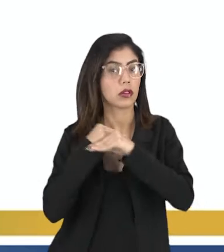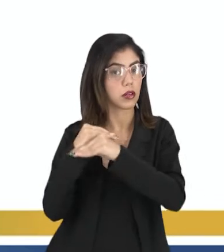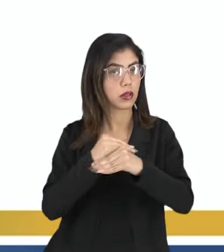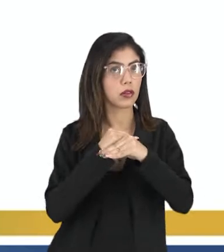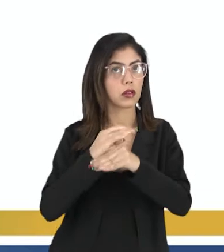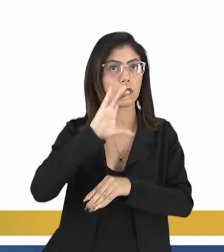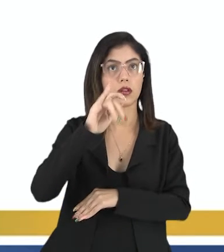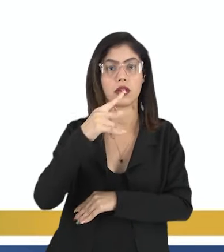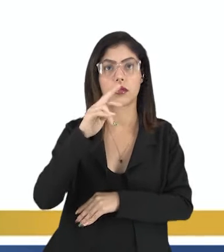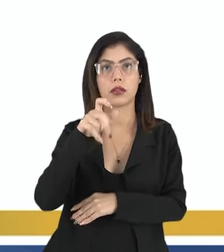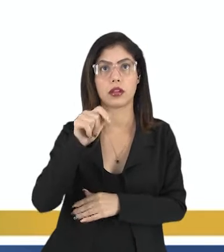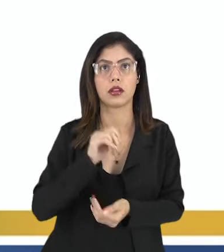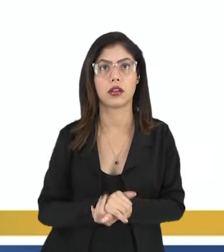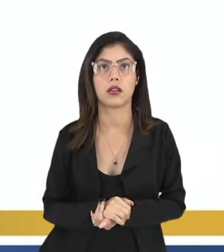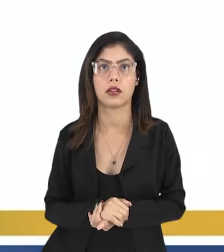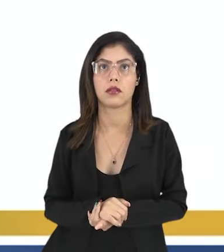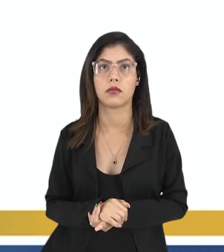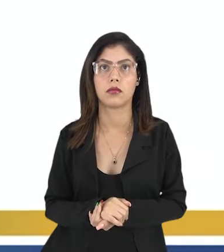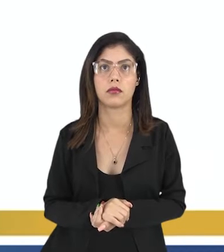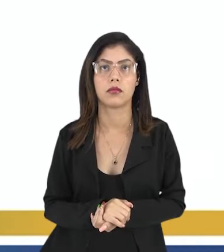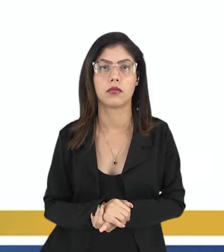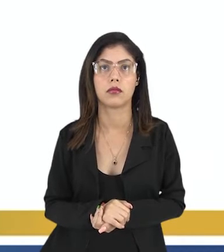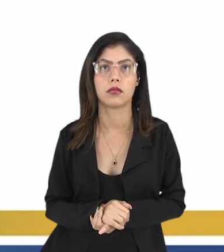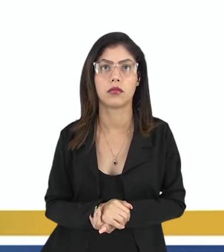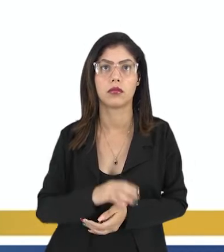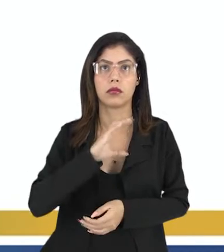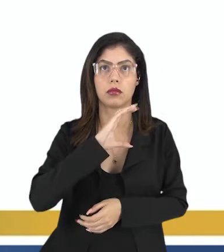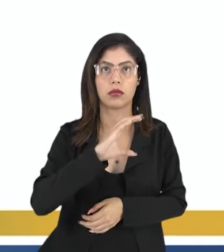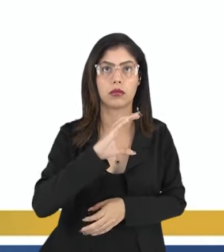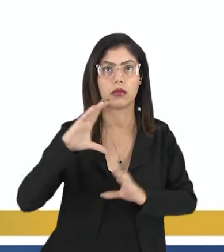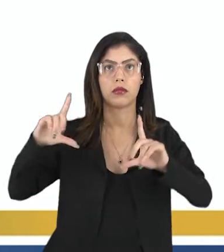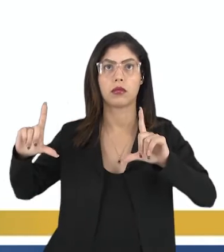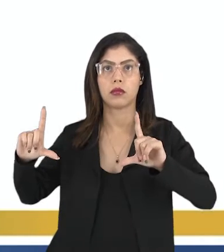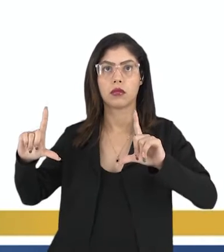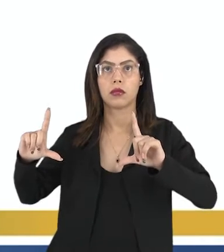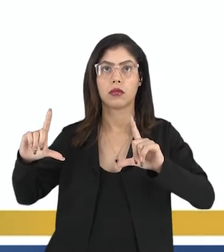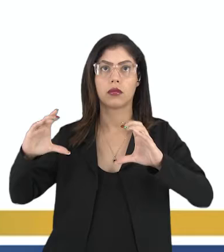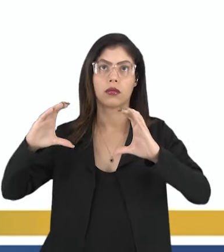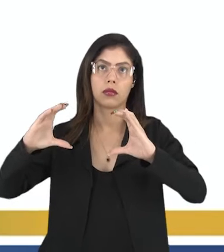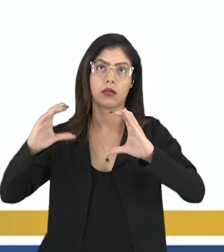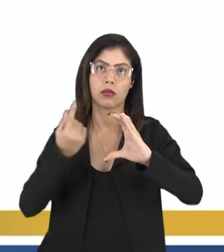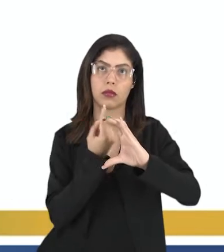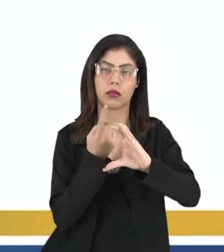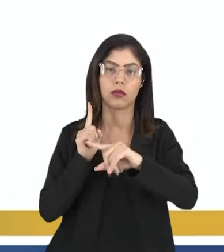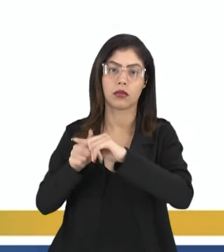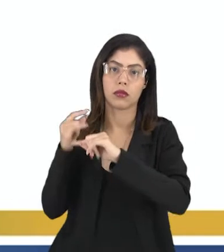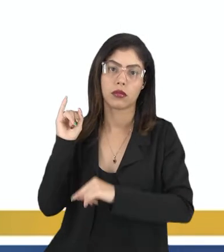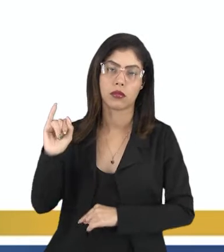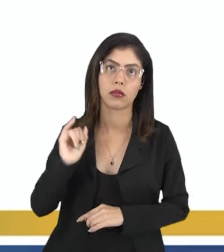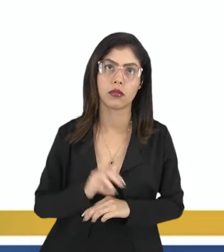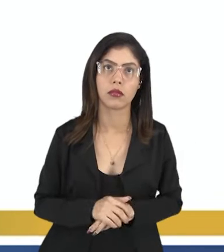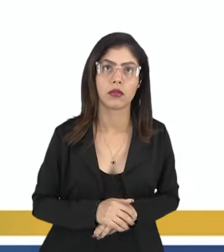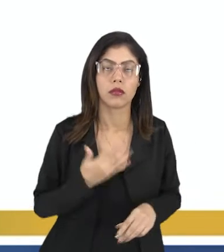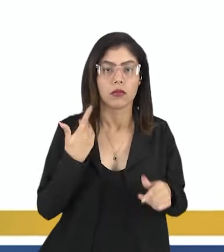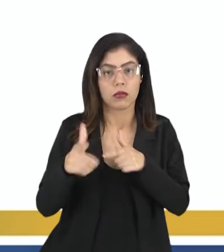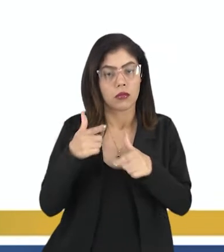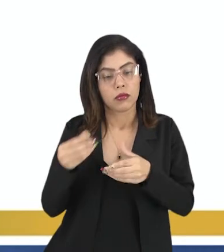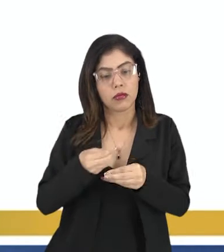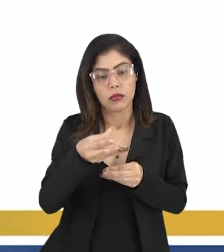capital mais a taxa vezes o capital. E aí vocês vão perceber que, ao se